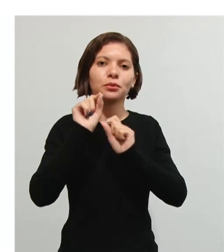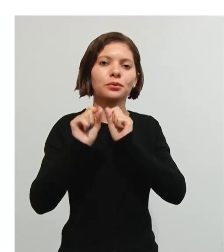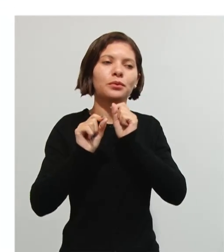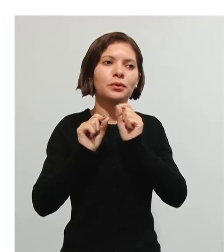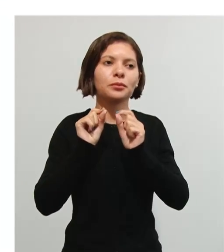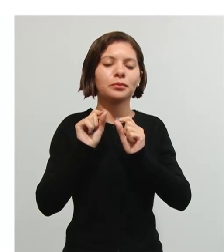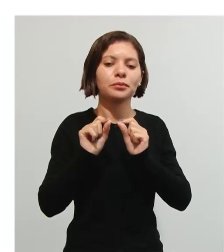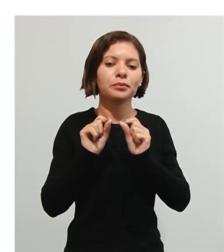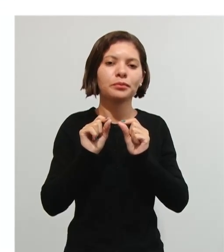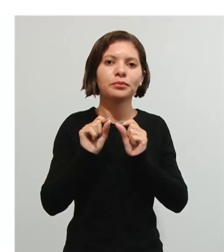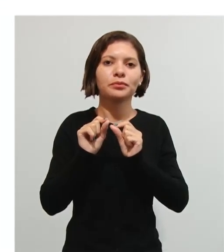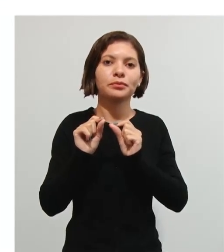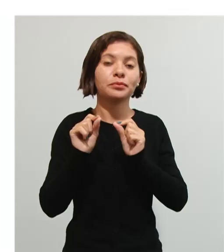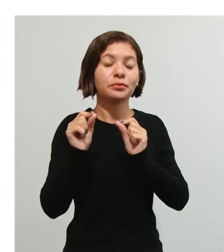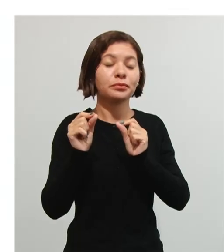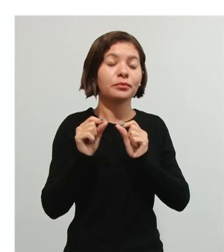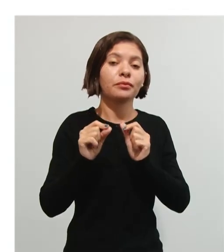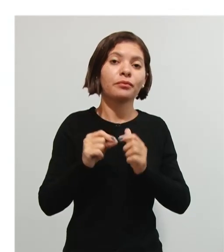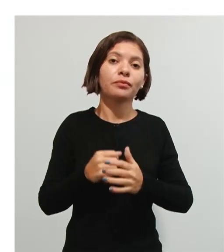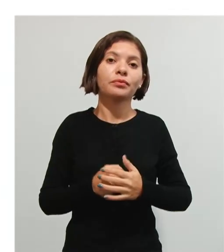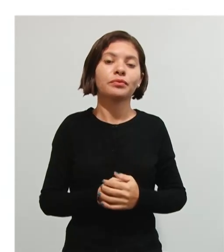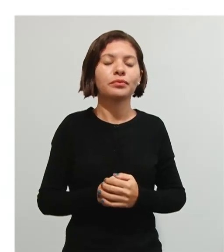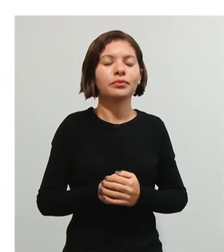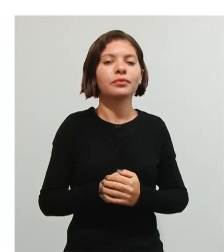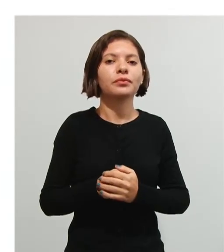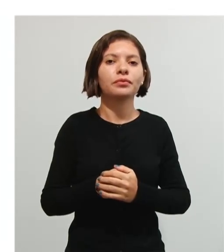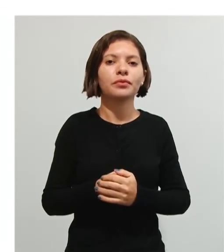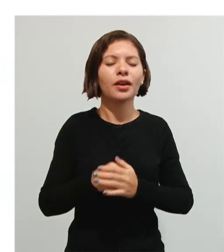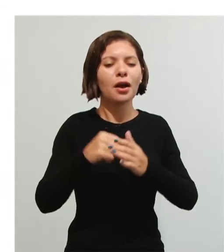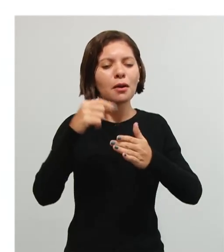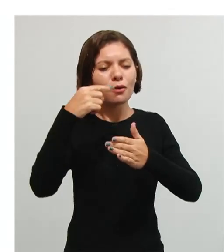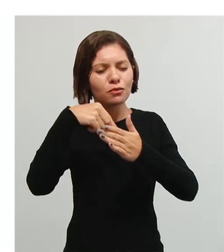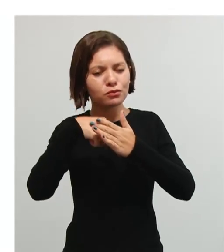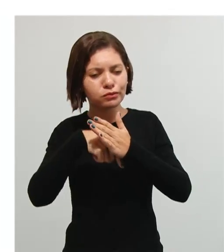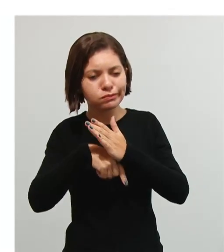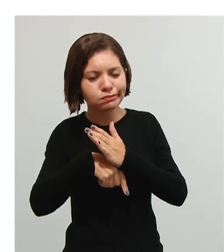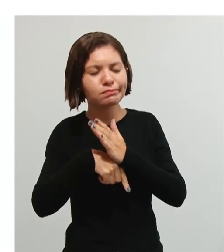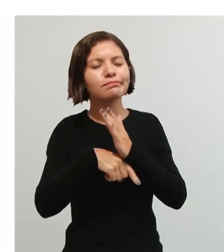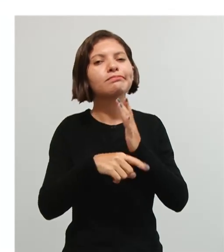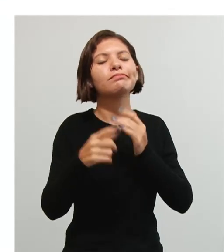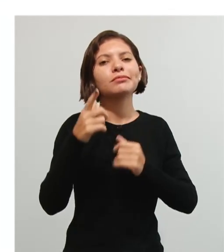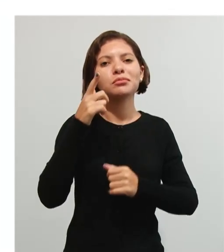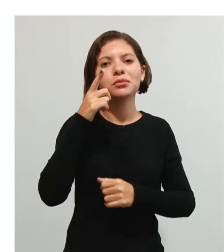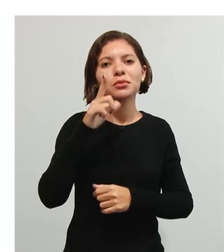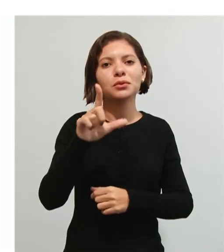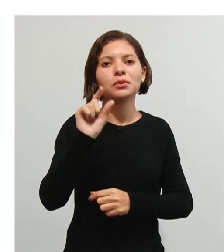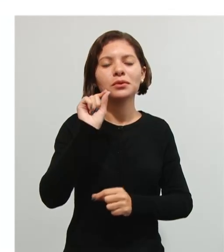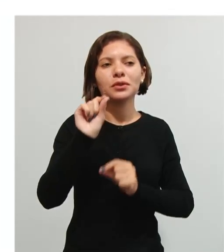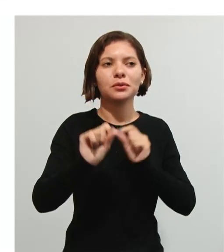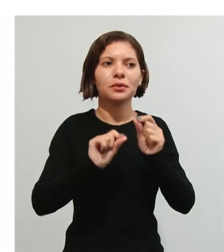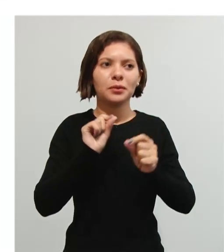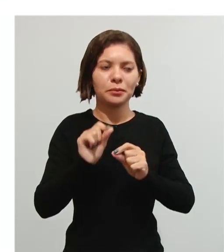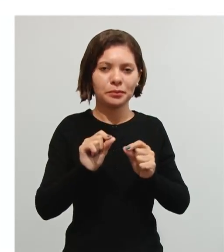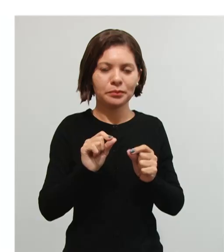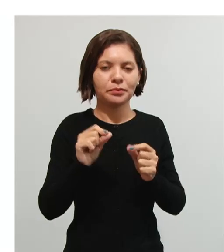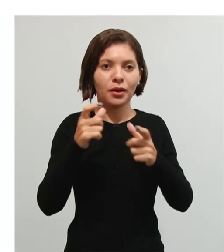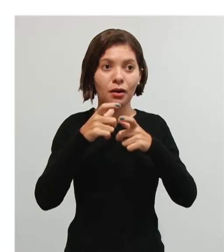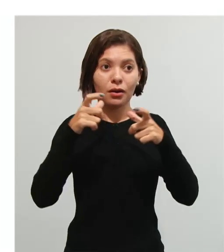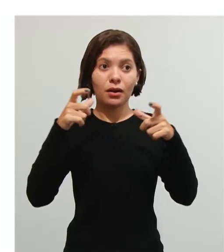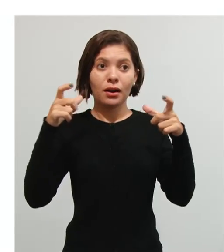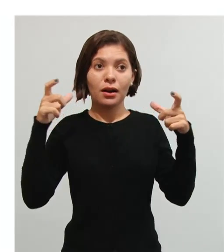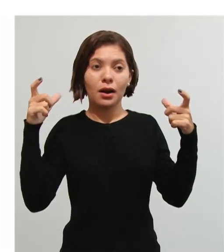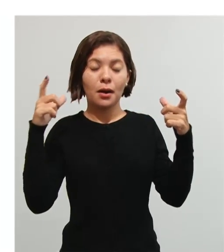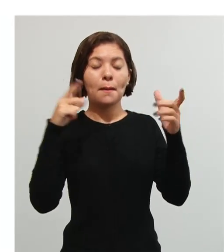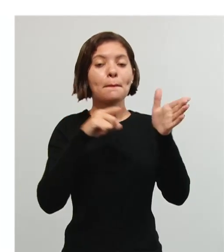eu vou colocando, assim, uma lupa mais aprofundada para a gente conseguir. Porque, assim, quanto mais ampla ela é,